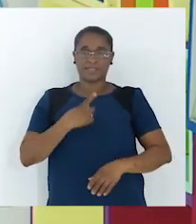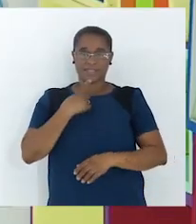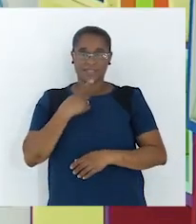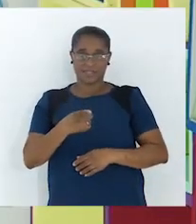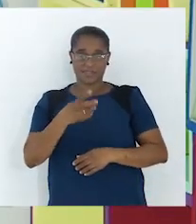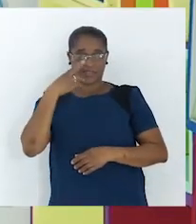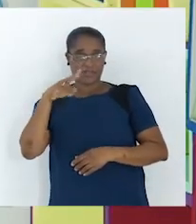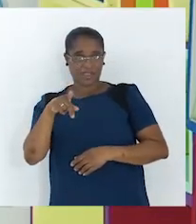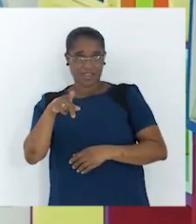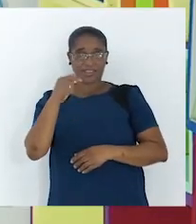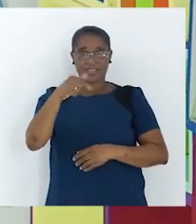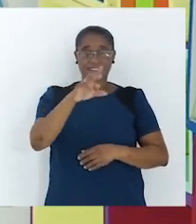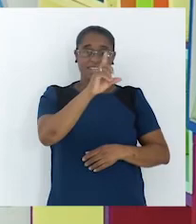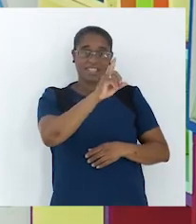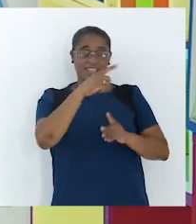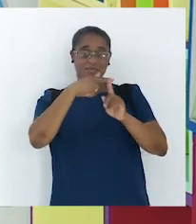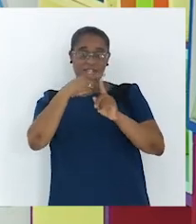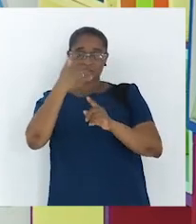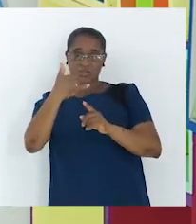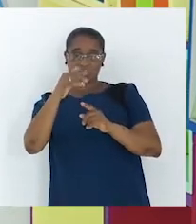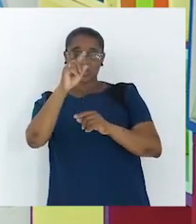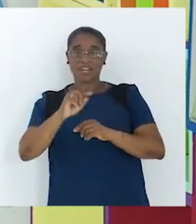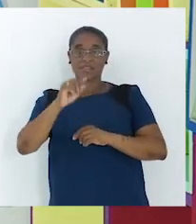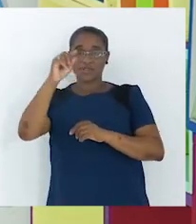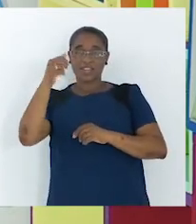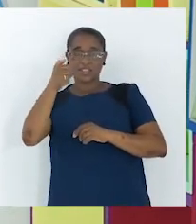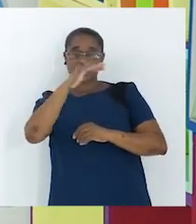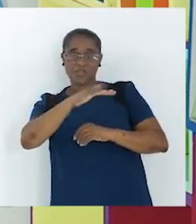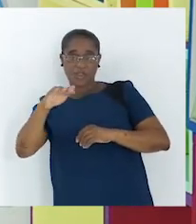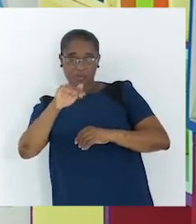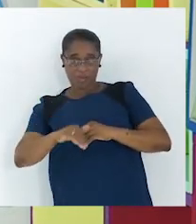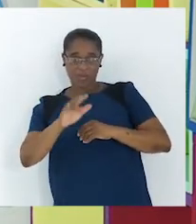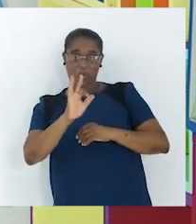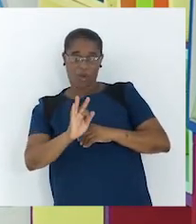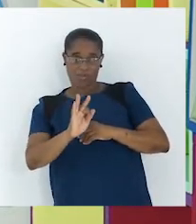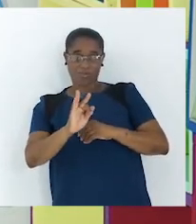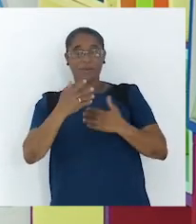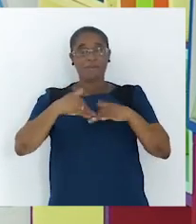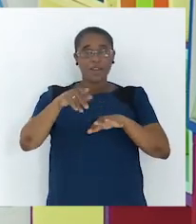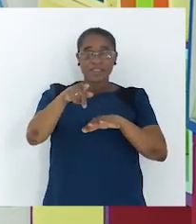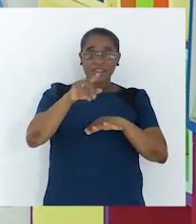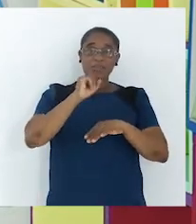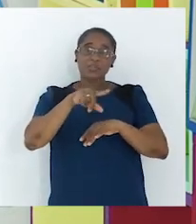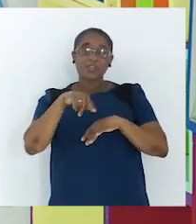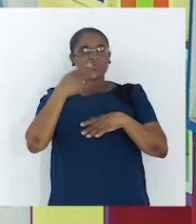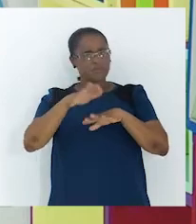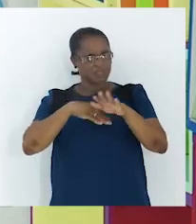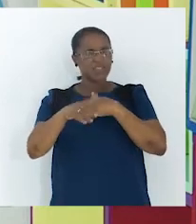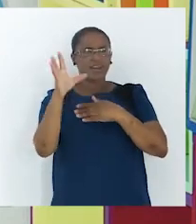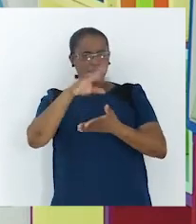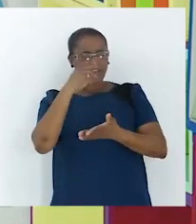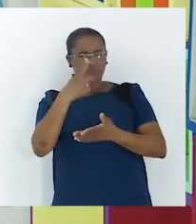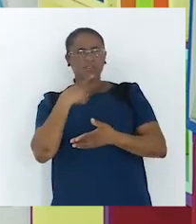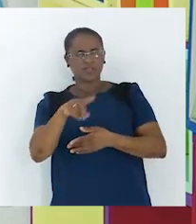reparem que temos seis mais dois três pagar dia cinco sobre quatro mas aqui ainda podemos dar mais um passo